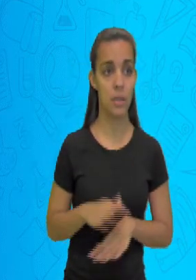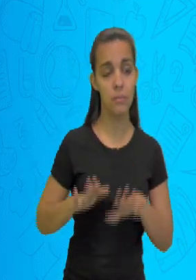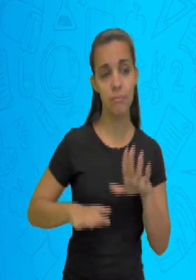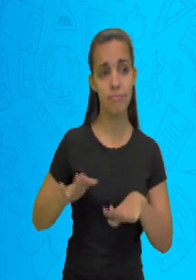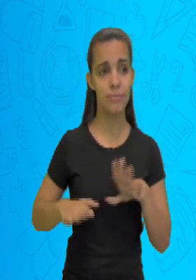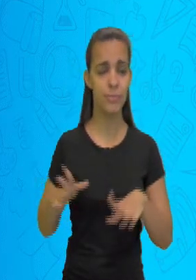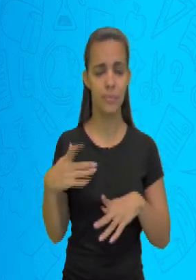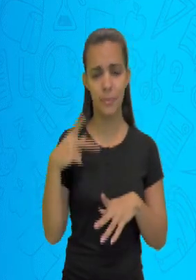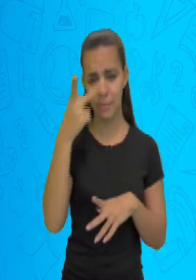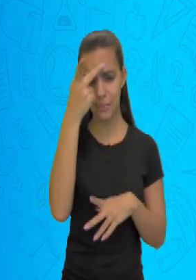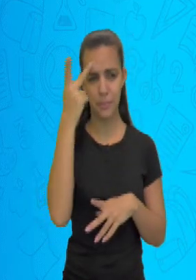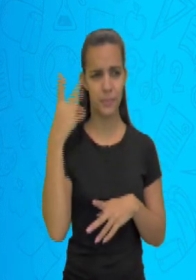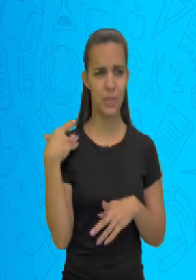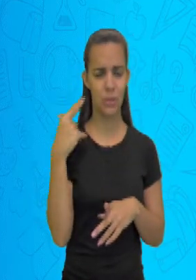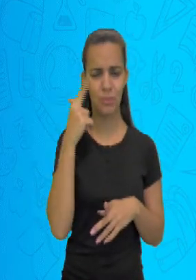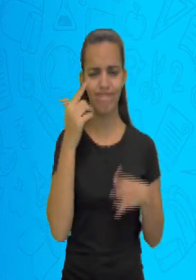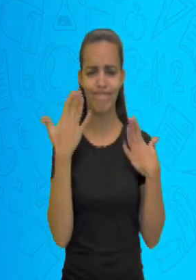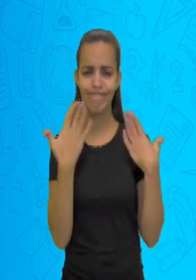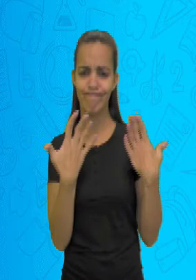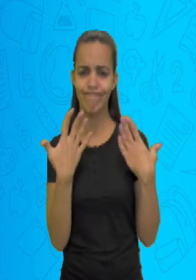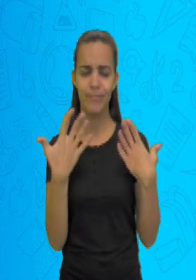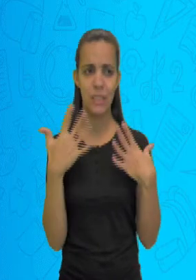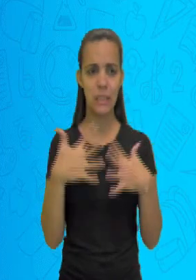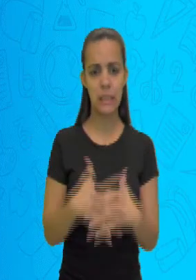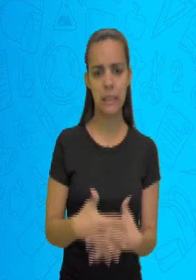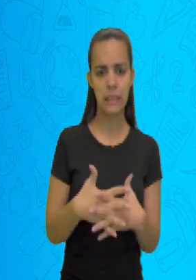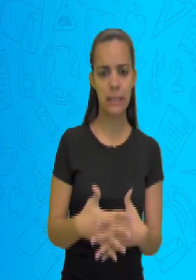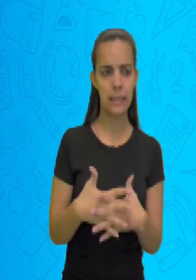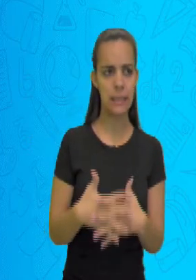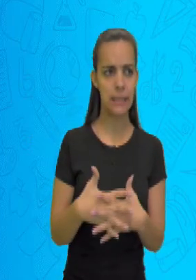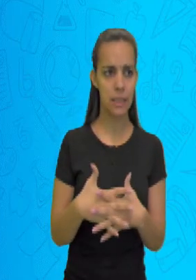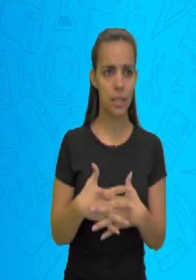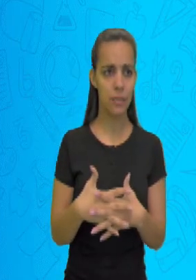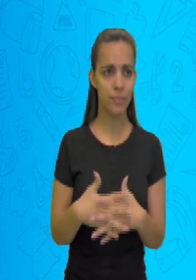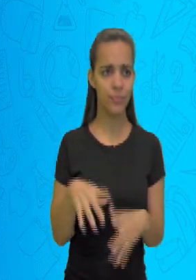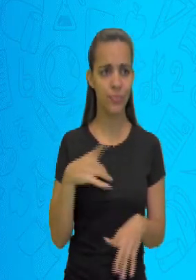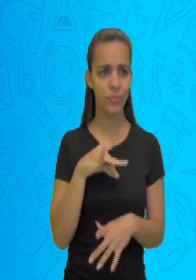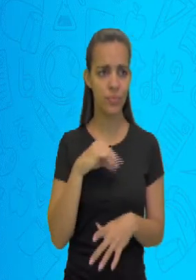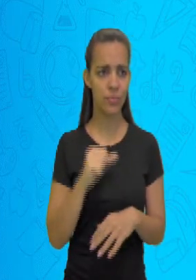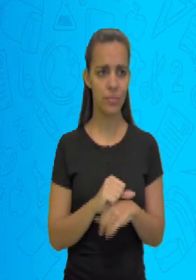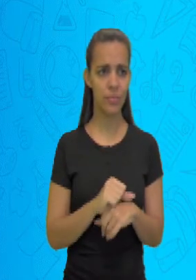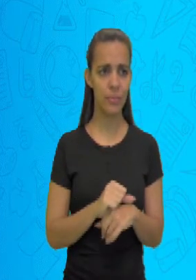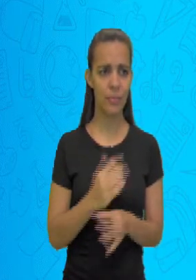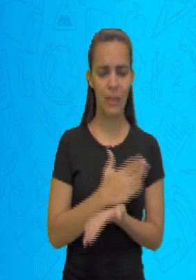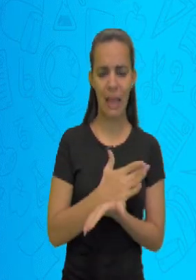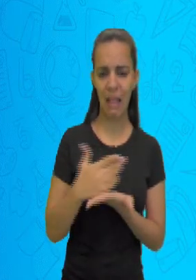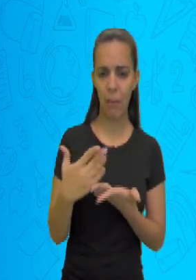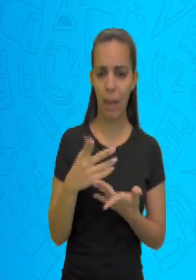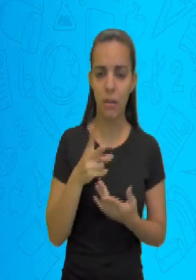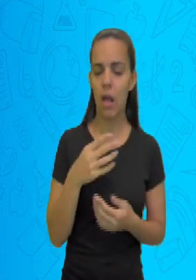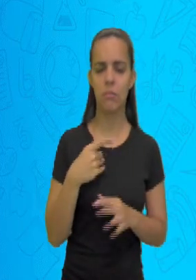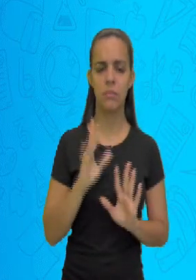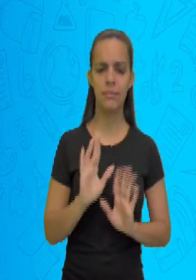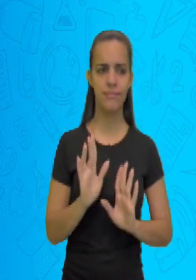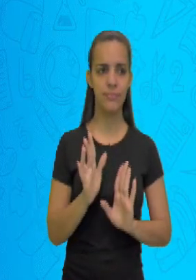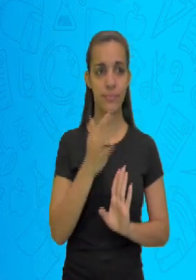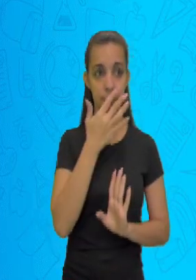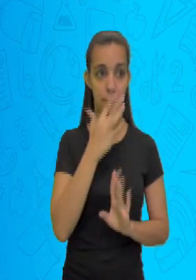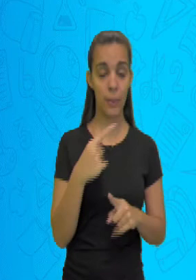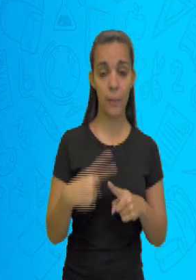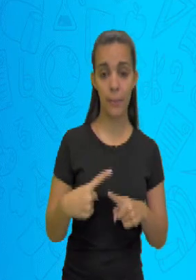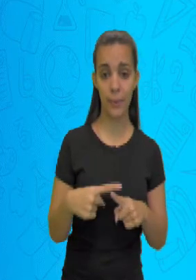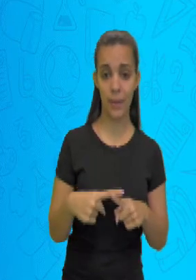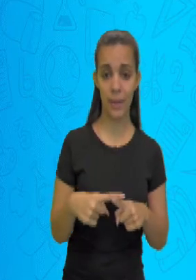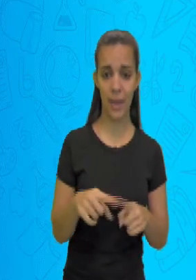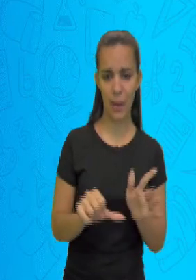pessoas confundem o quê? O mês está começando. Então, ele está começando também no domingo, que é o primeiro dia